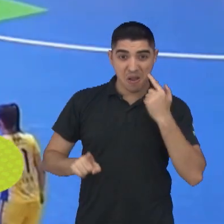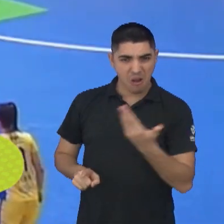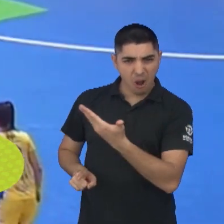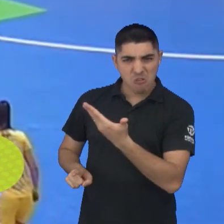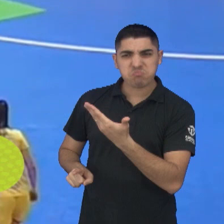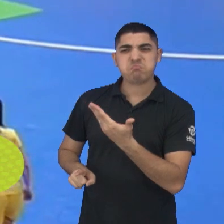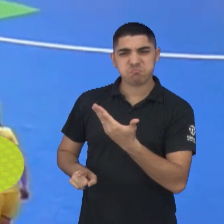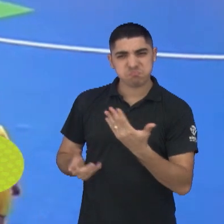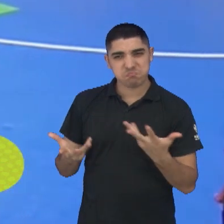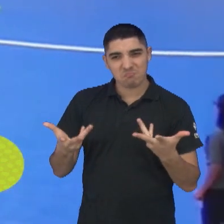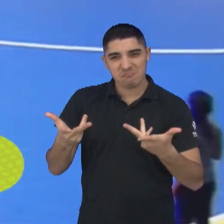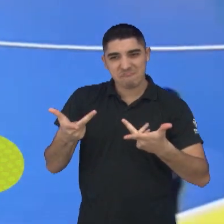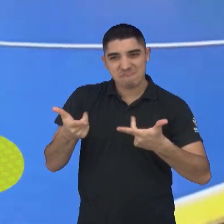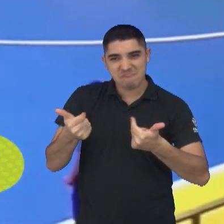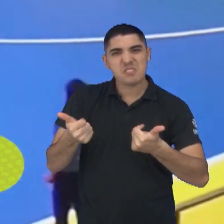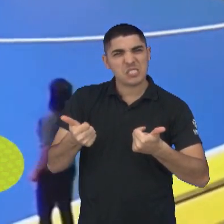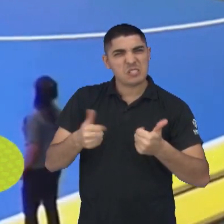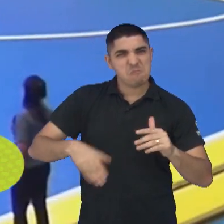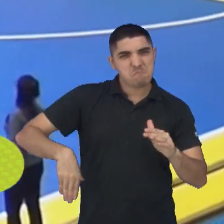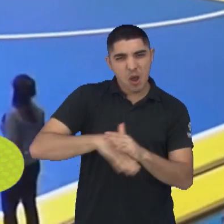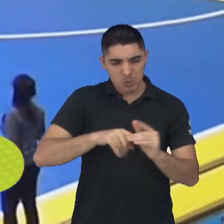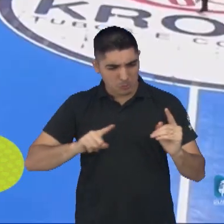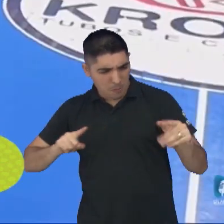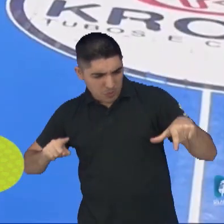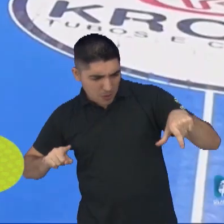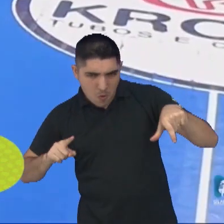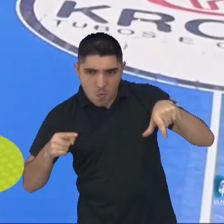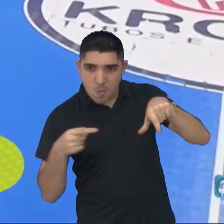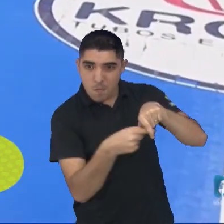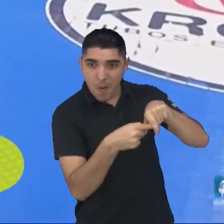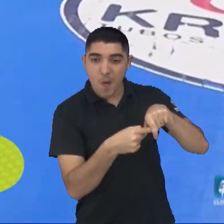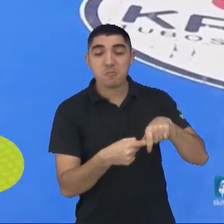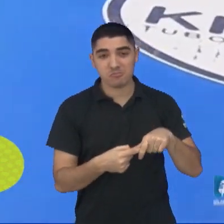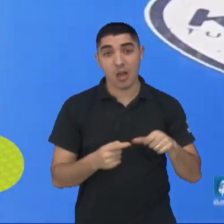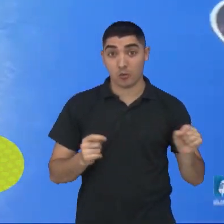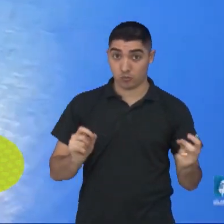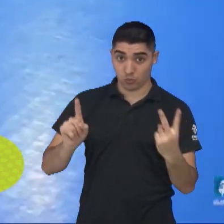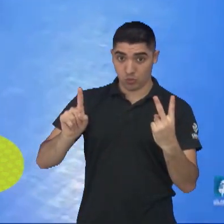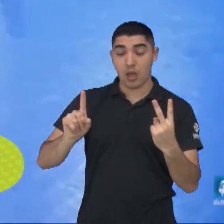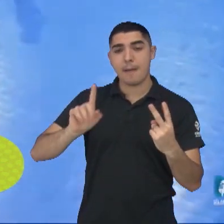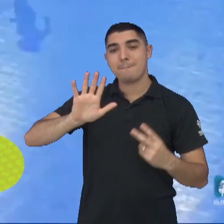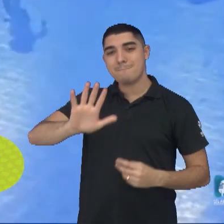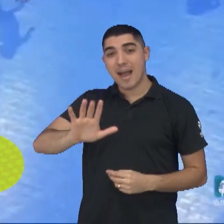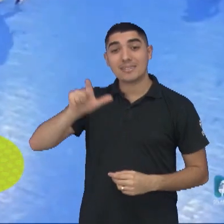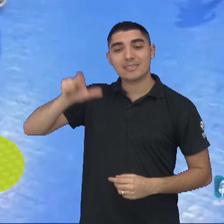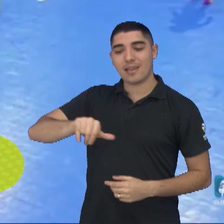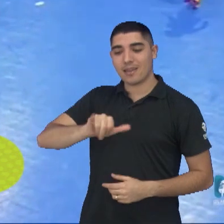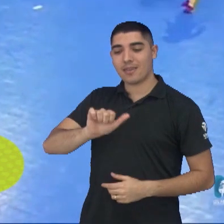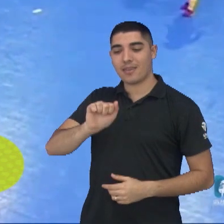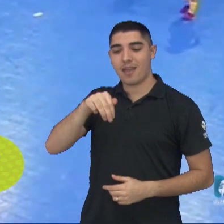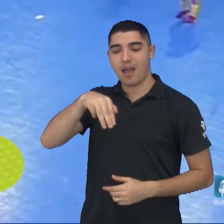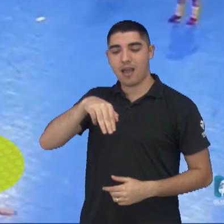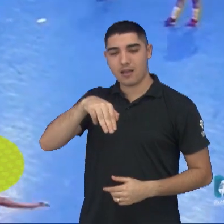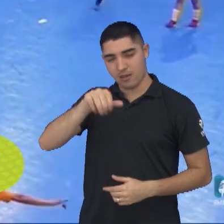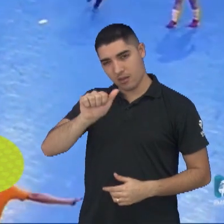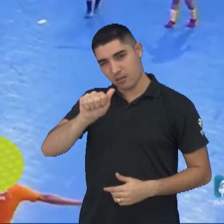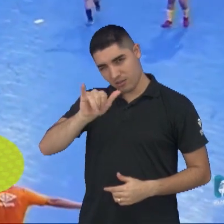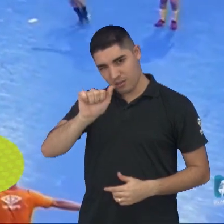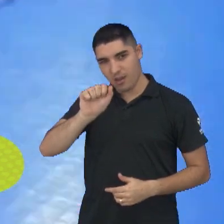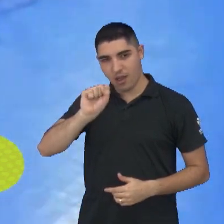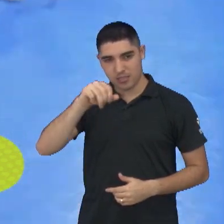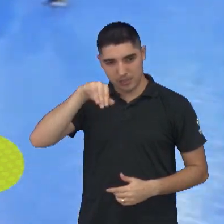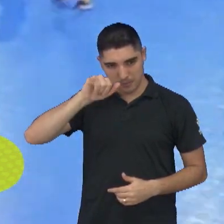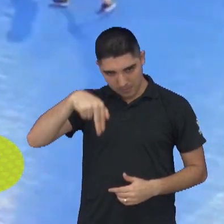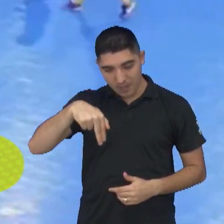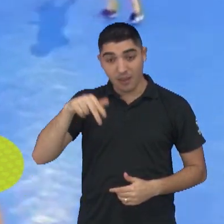golaço e que categoria lá né tem no ângulo da goleira Luana 2 a 1 pro São José mas aí a Yasmin empatou o jogo tira um baço